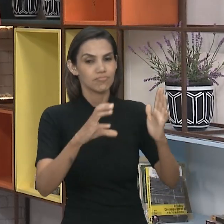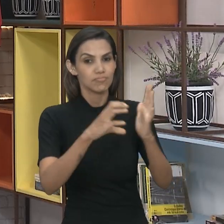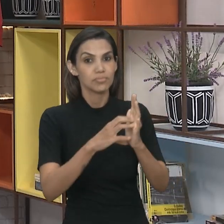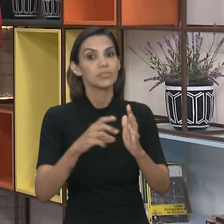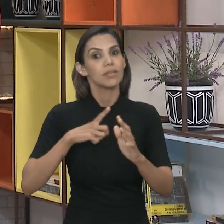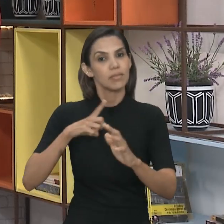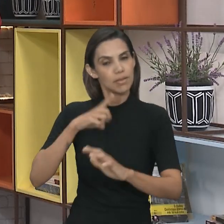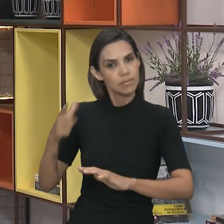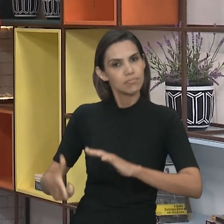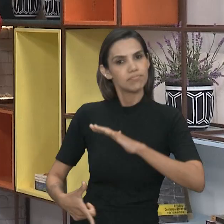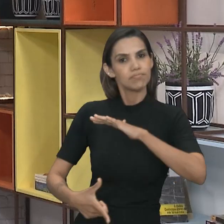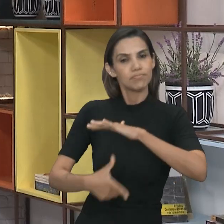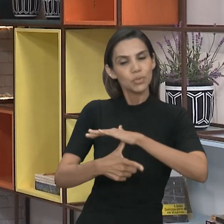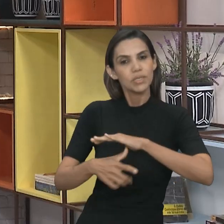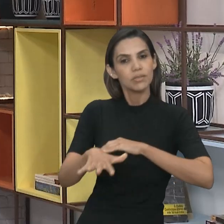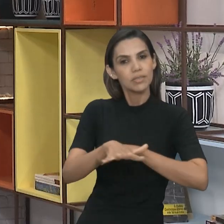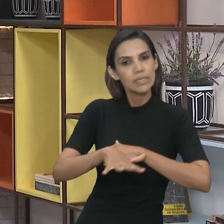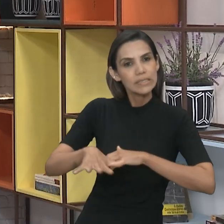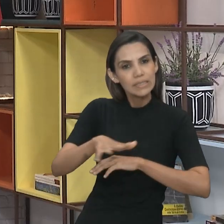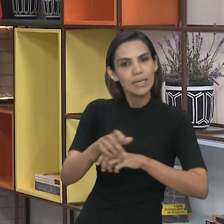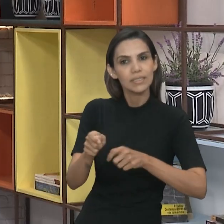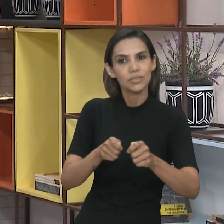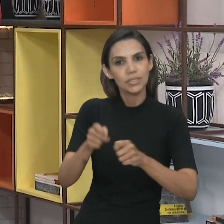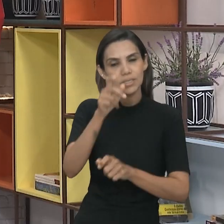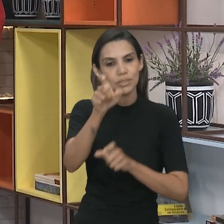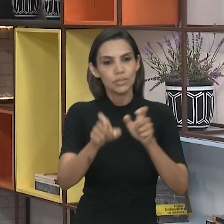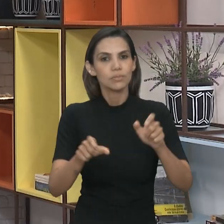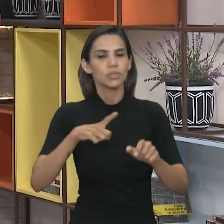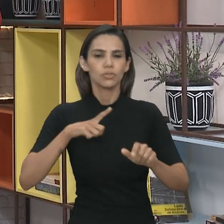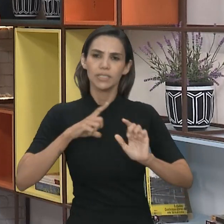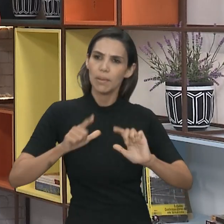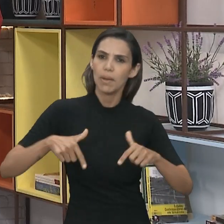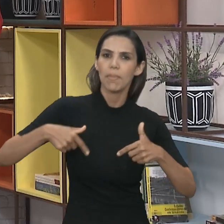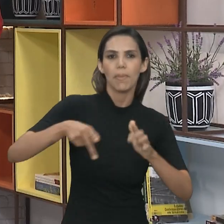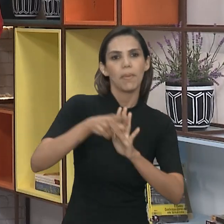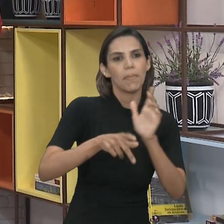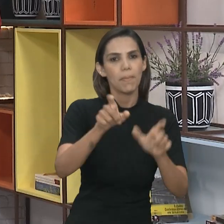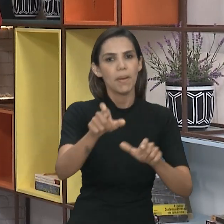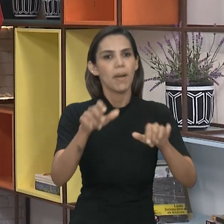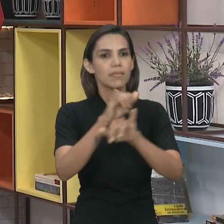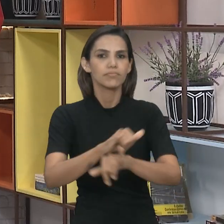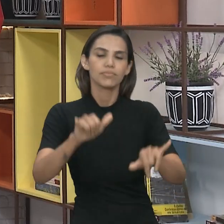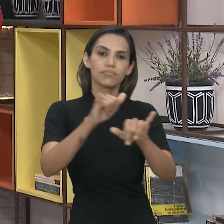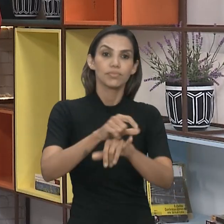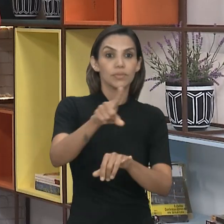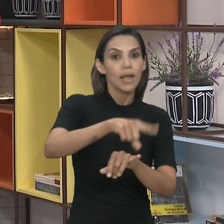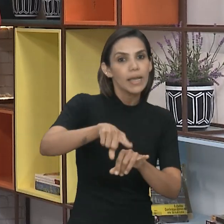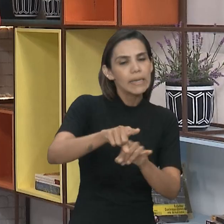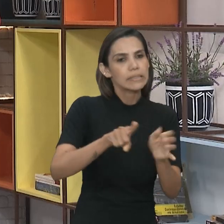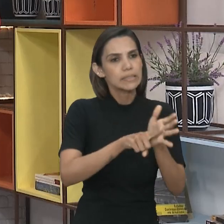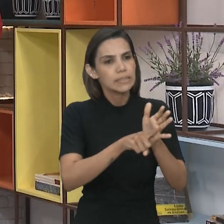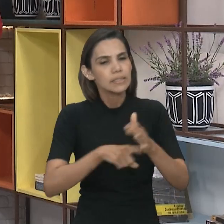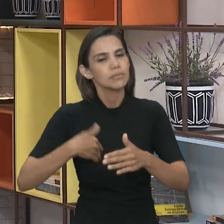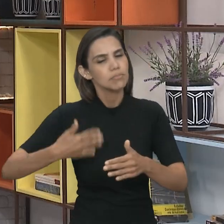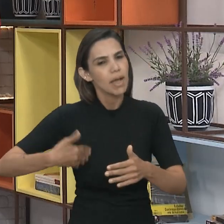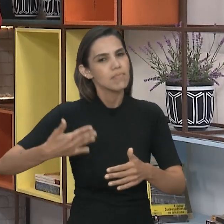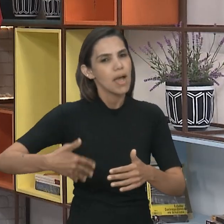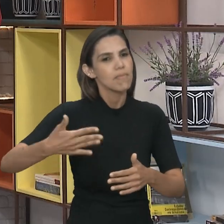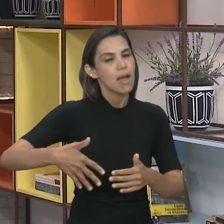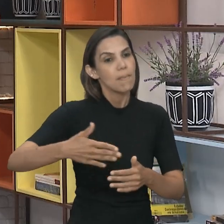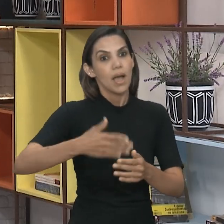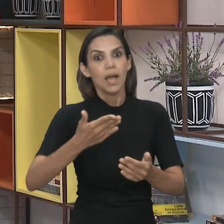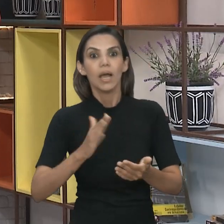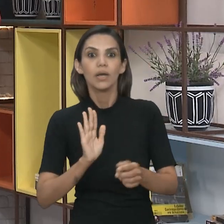Pessoas da UFG promove uma campanha para incentivar os servidores a fazerem exames periódicos que ajudam